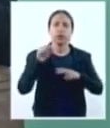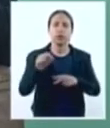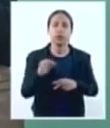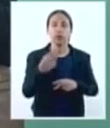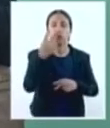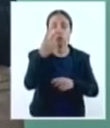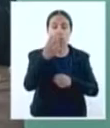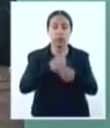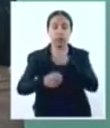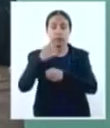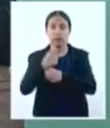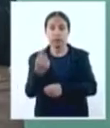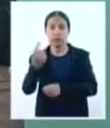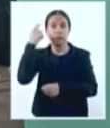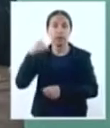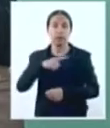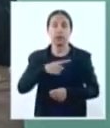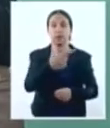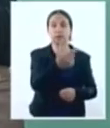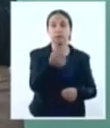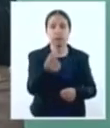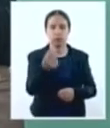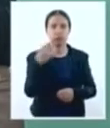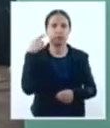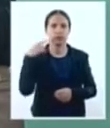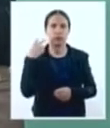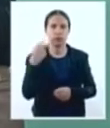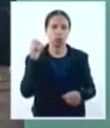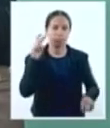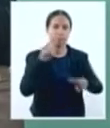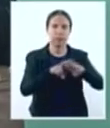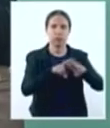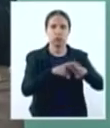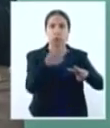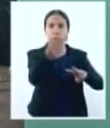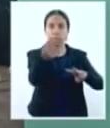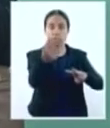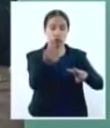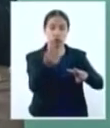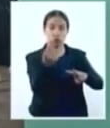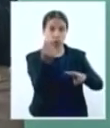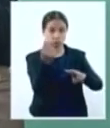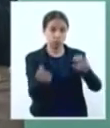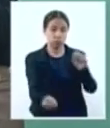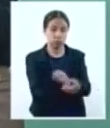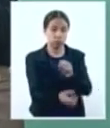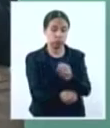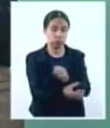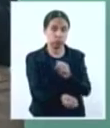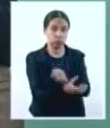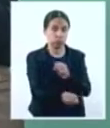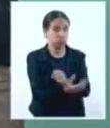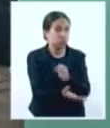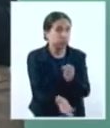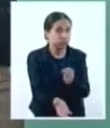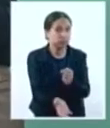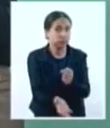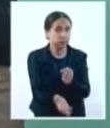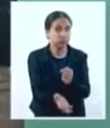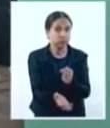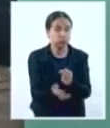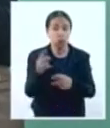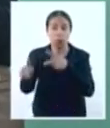atrás, 20 vereadores presos por conta de desvio de verba indenizatória. Então, existe um movimento na